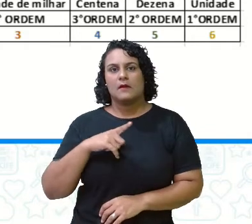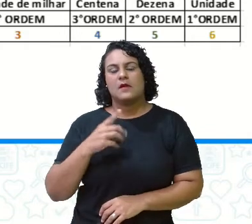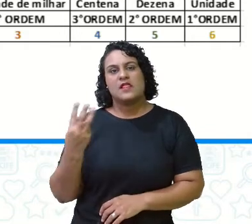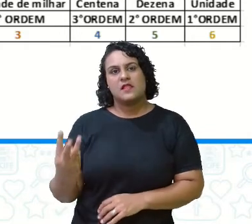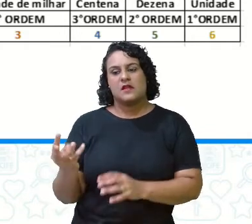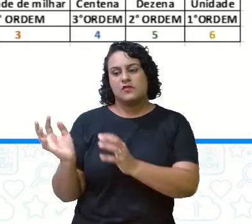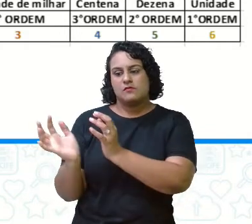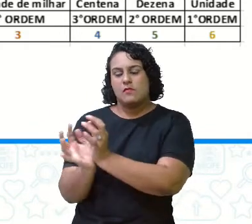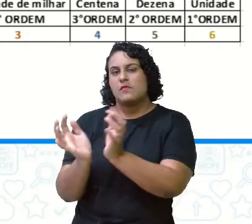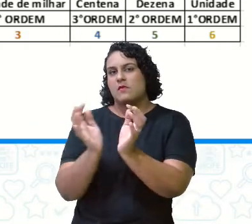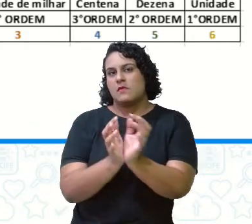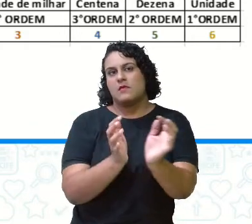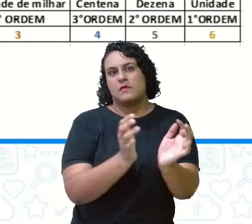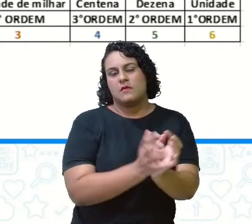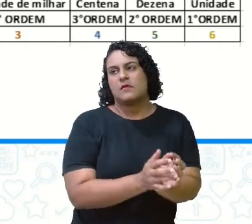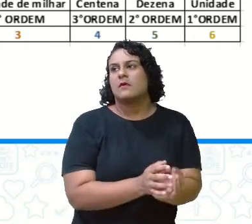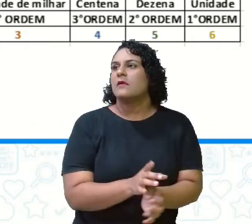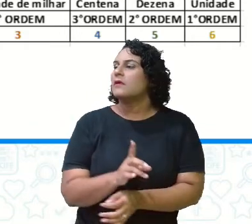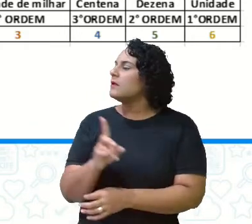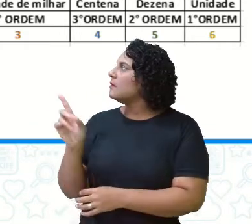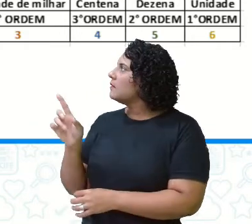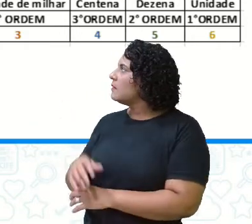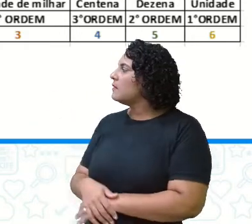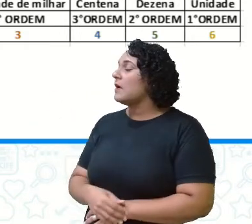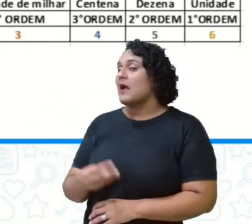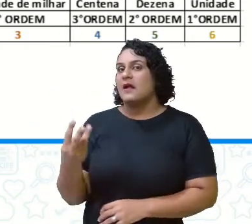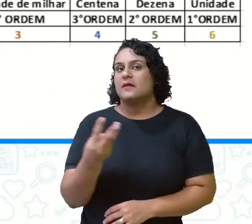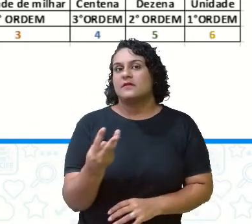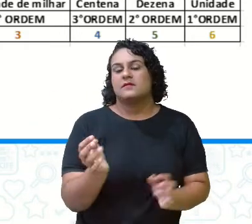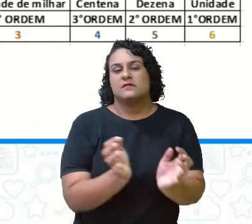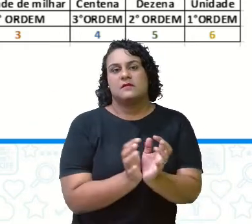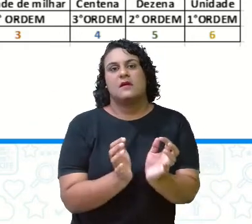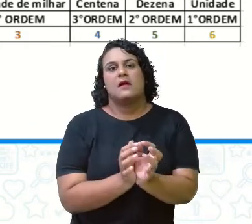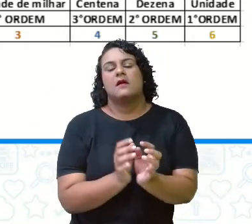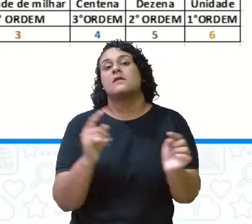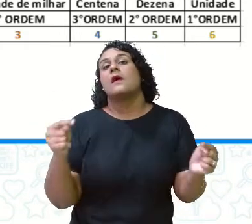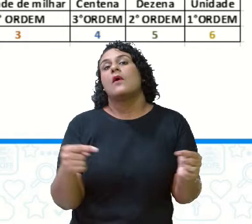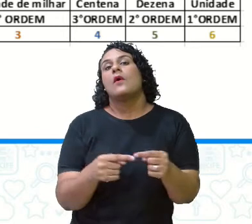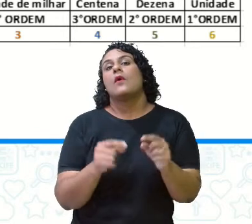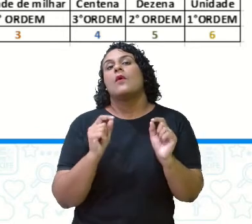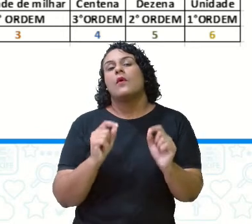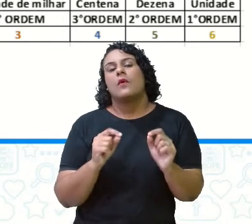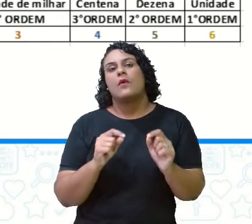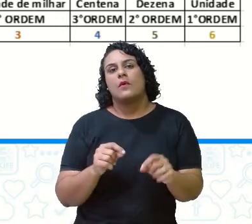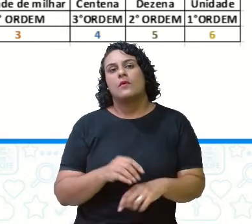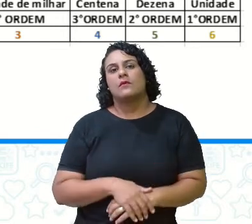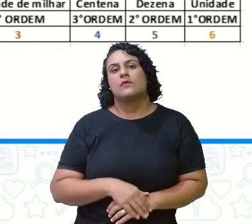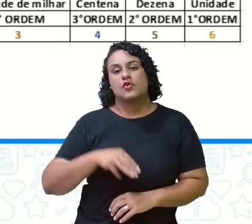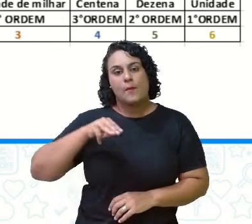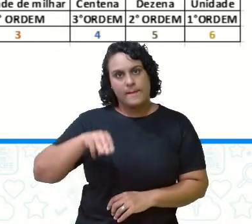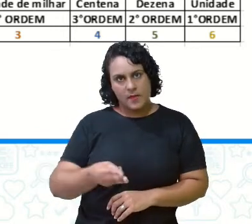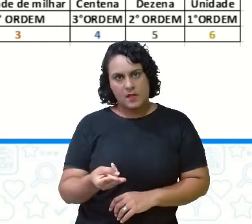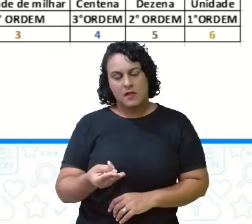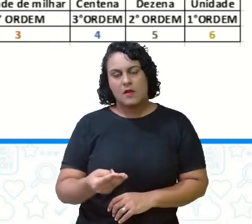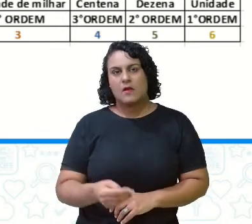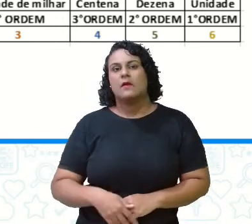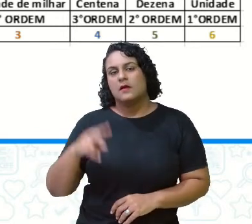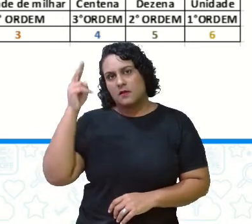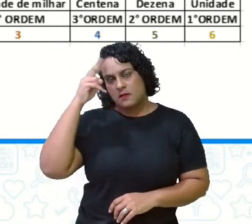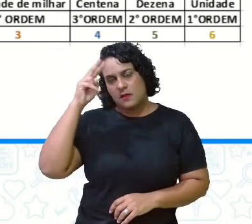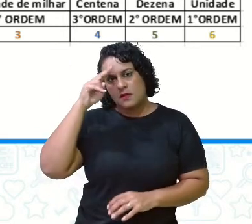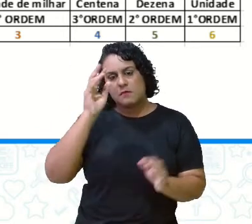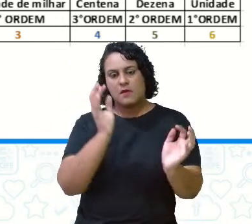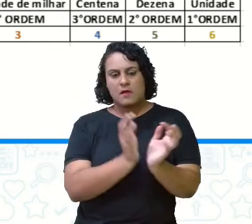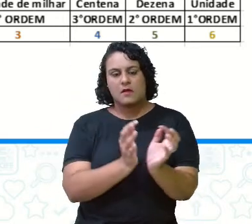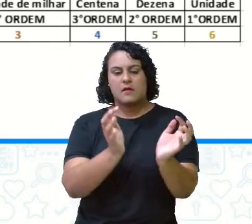classes. Nesse caso, a minha terceira classe é a classe do milhão. Lembra do agrupamento,